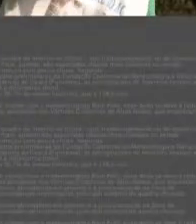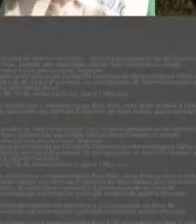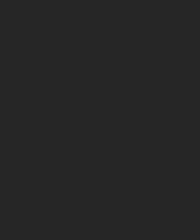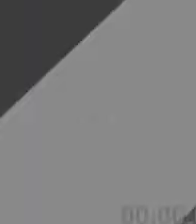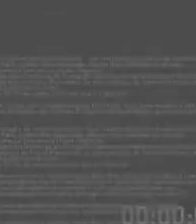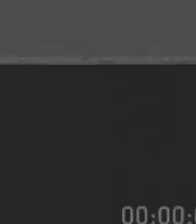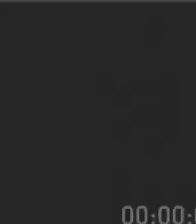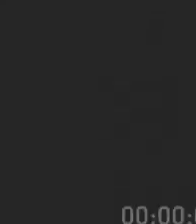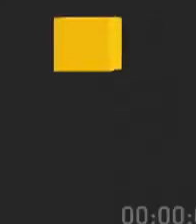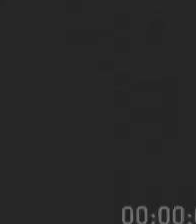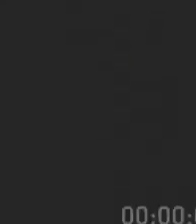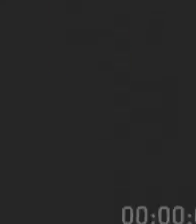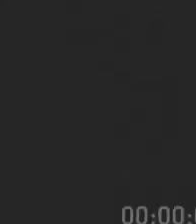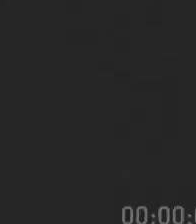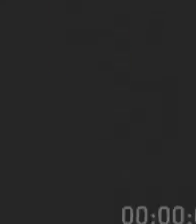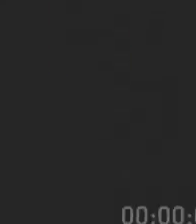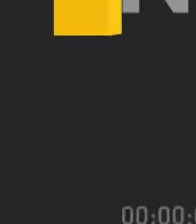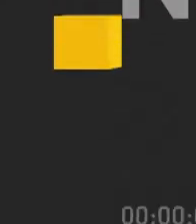ae